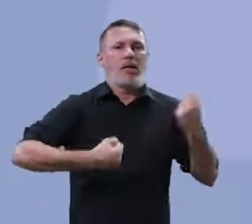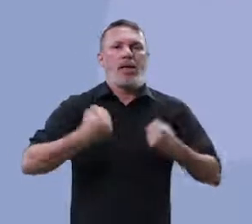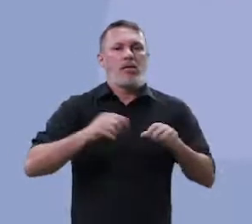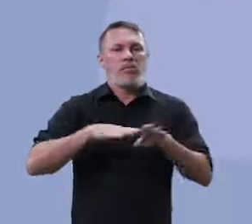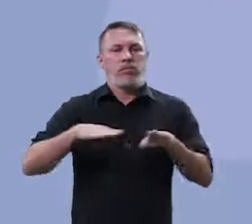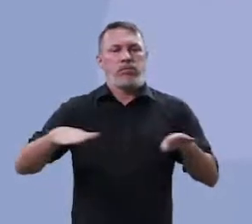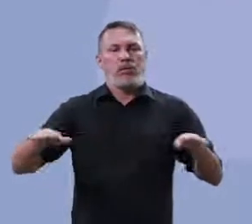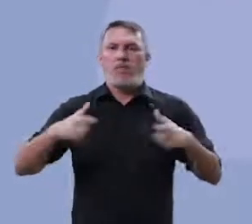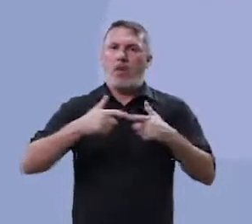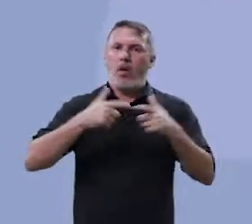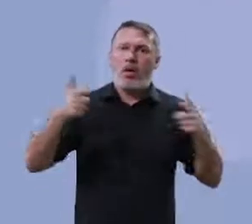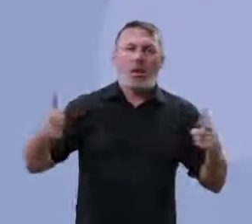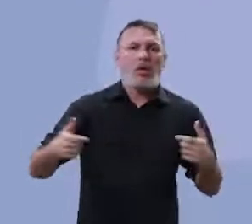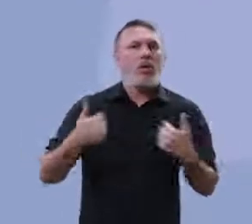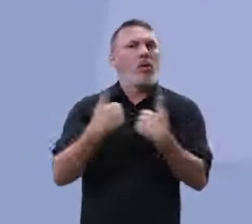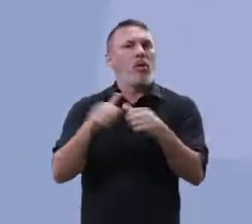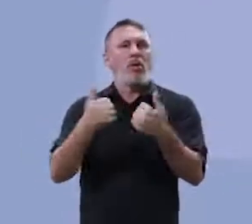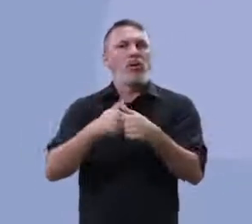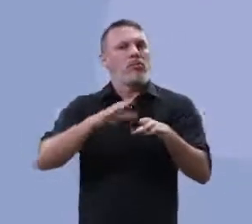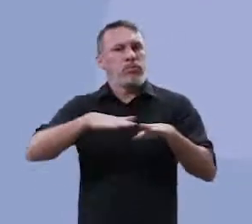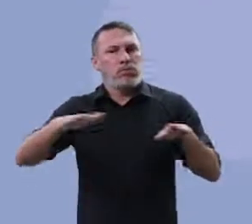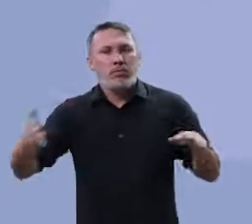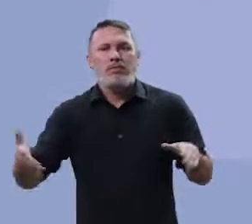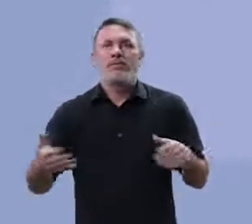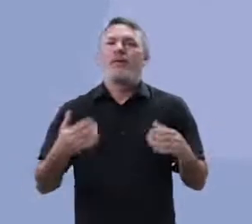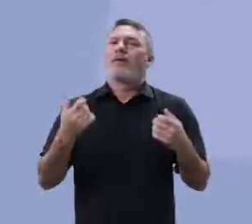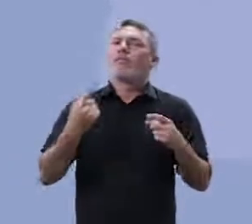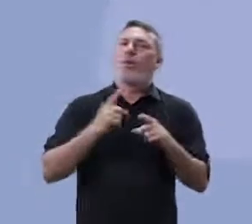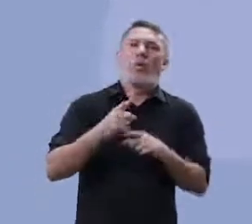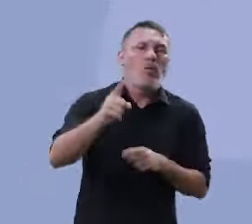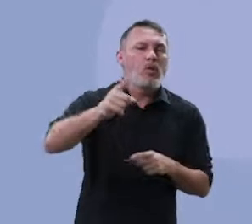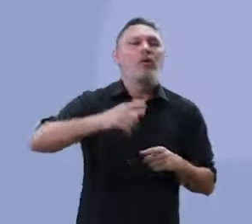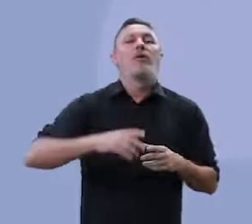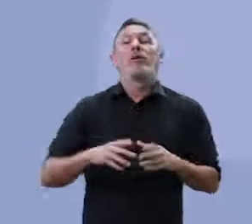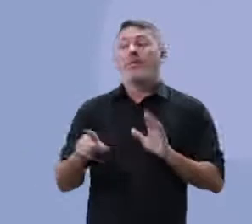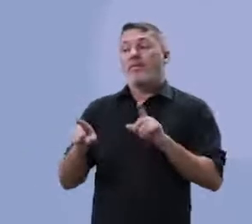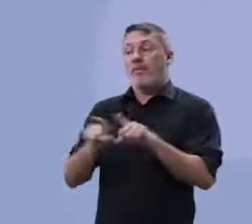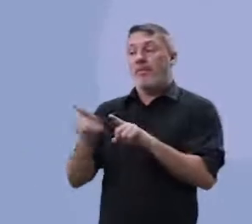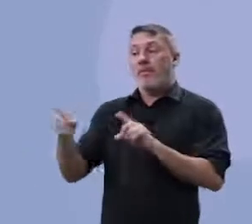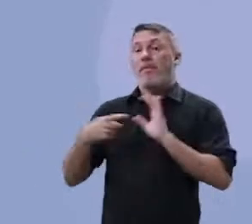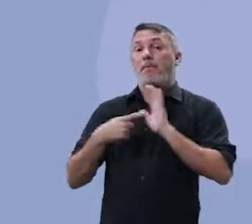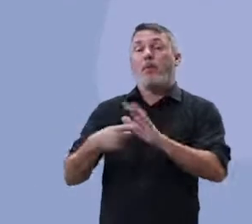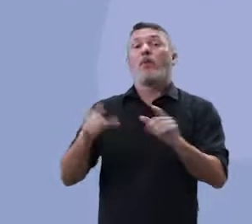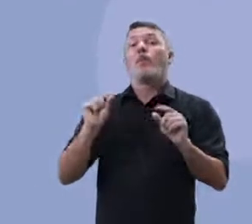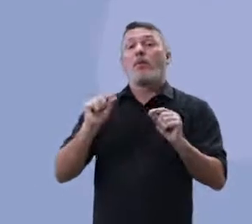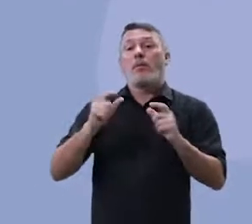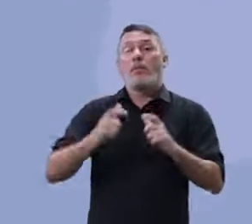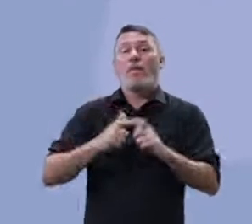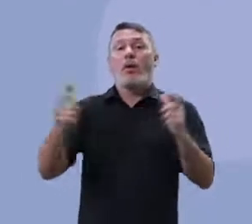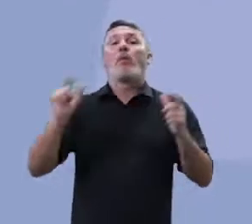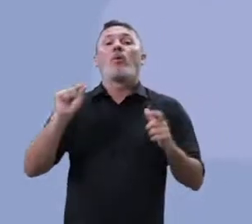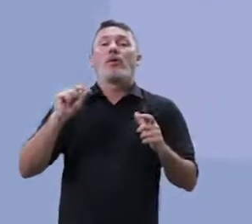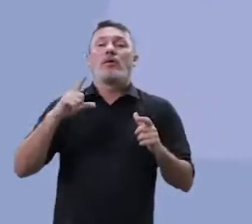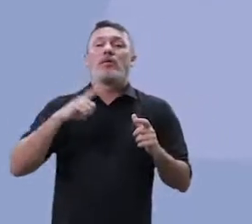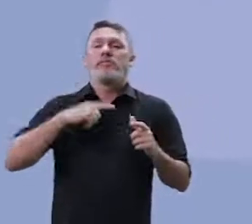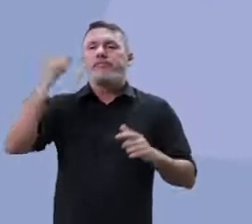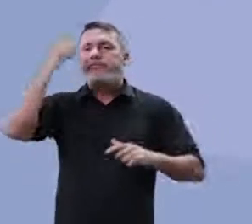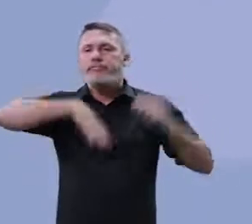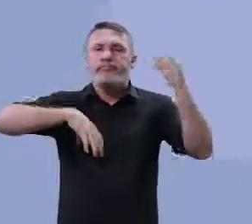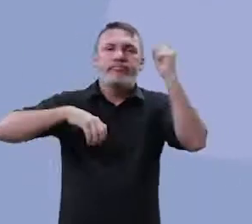mais ônibus, mais veículos nas estradas. E também nós temos a expansão, desenfreada e